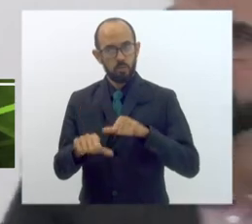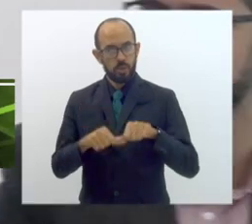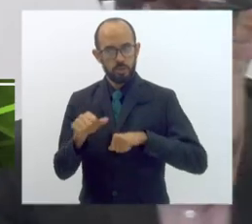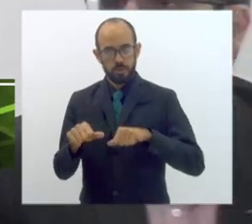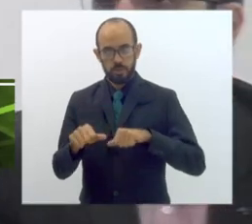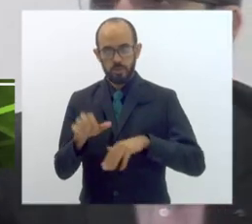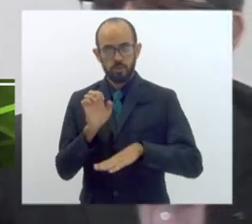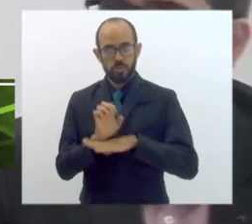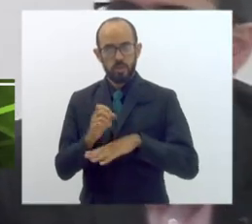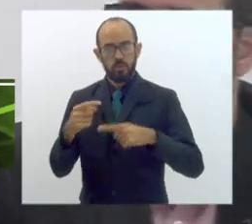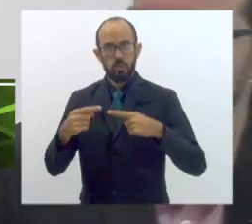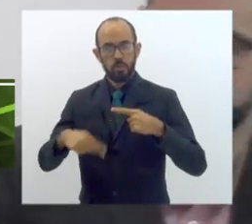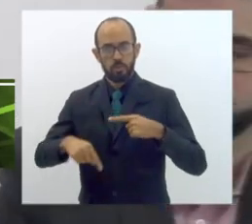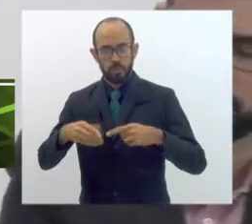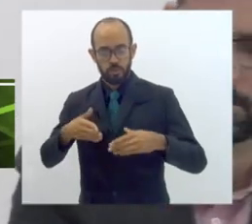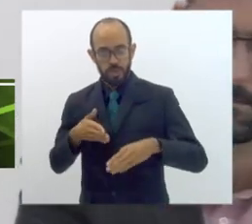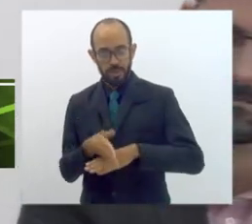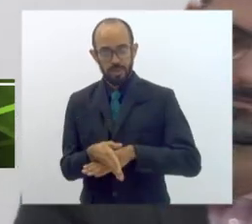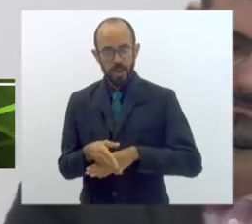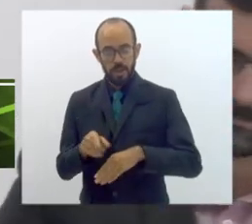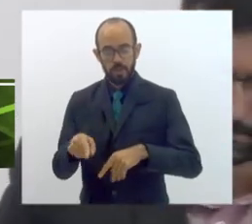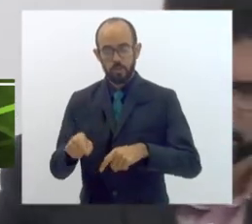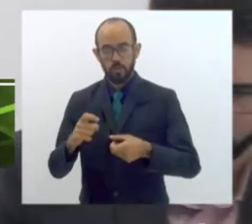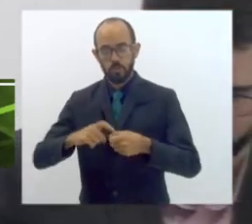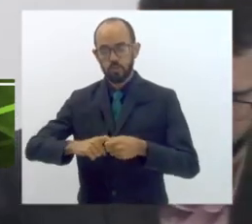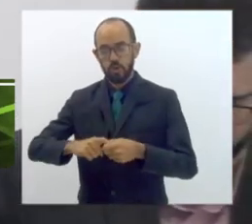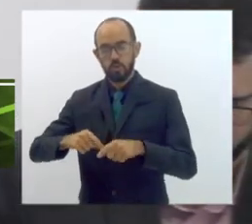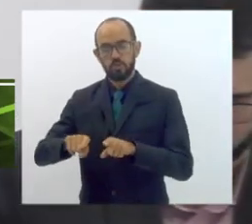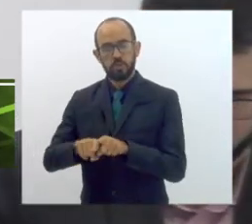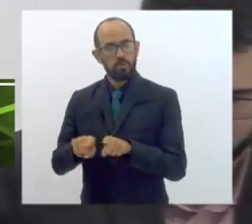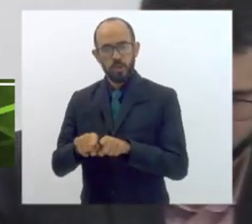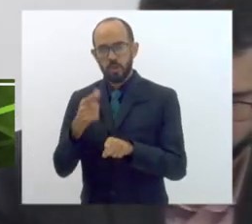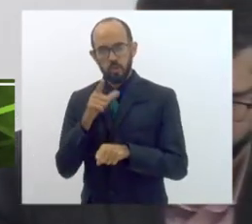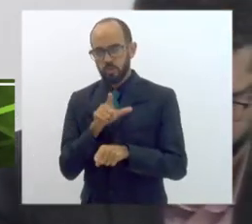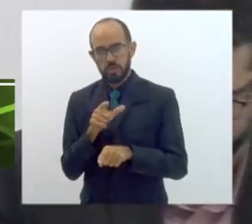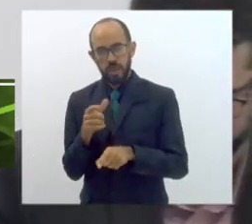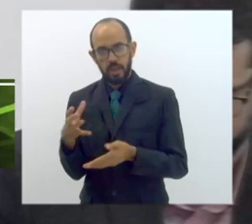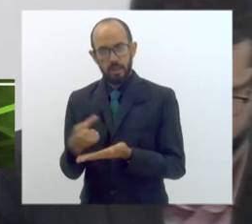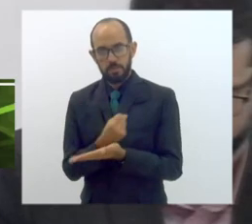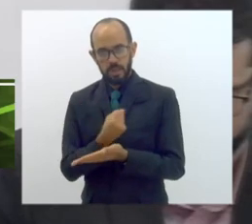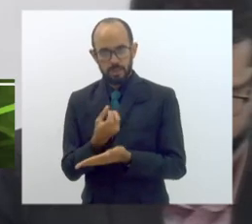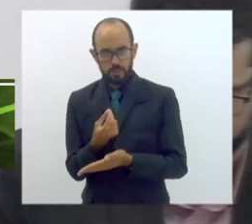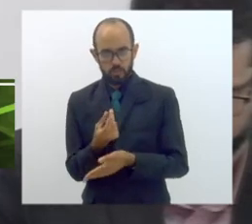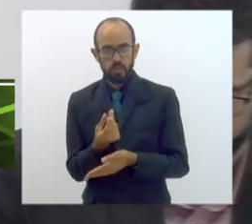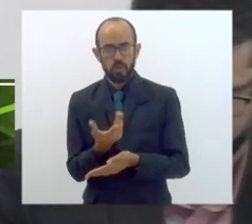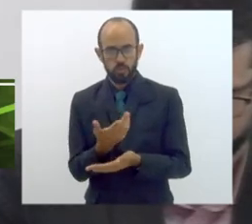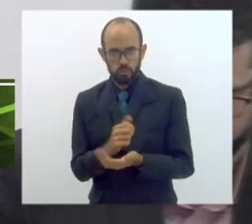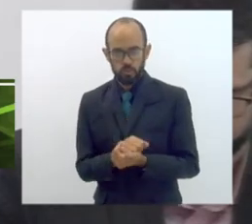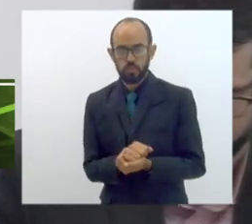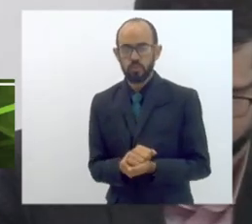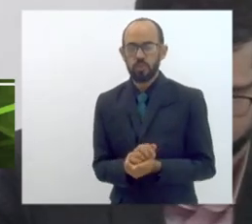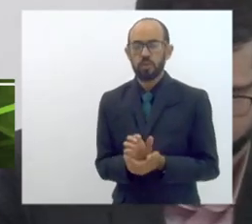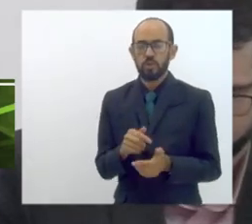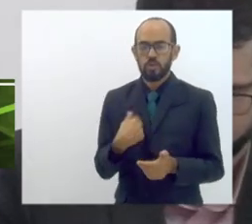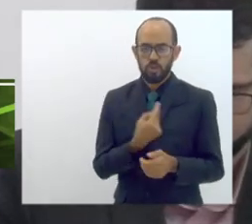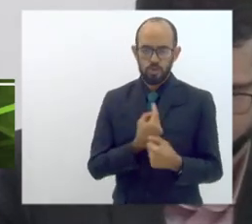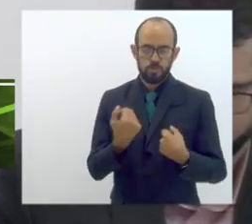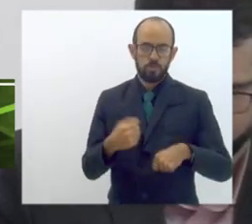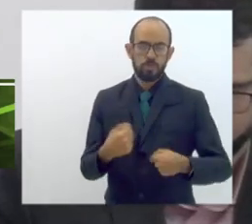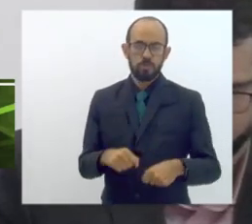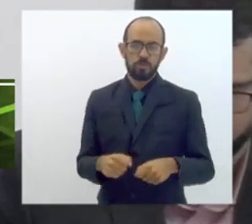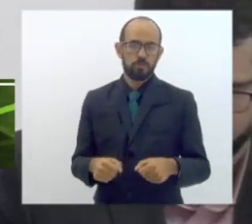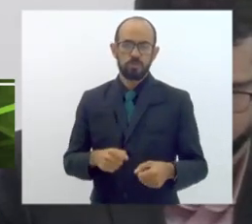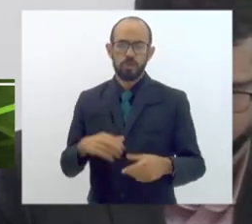por consequência, aquele consórcio impedido de receber esses recursos. Então, nós temos que ter agilidade, porque o compromisso do